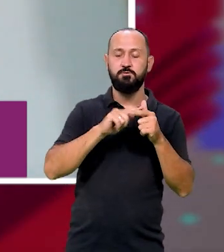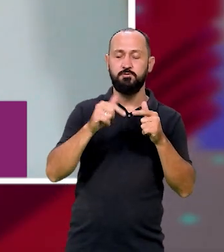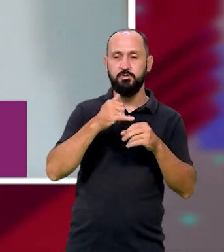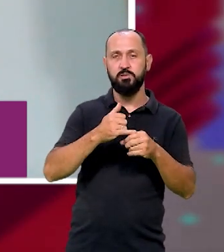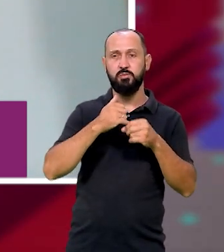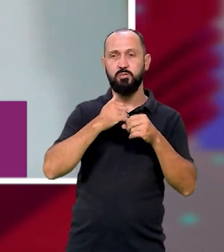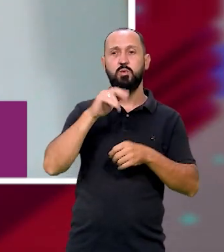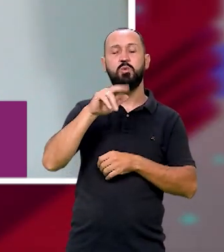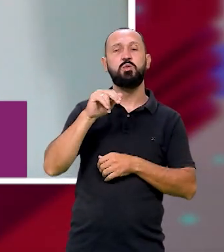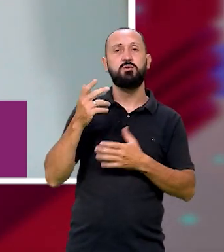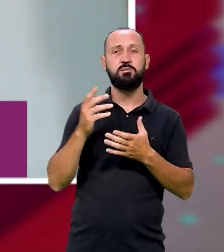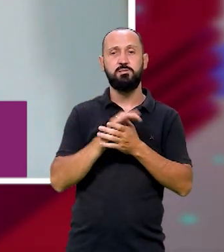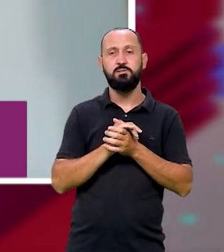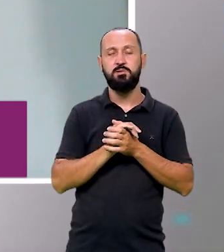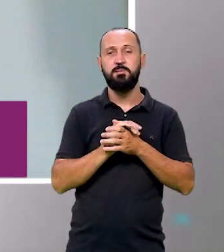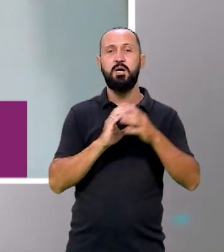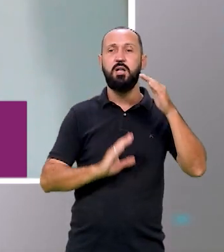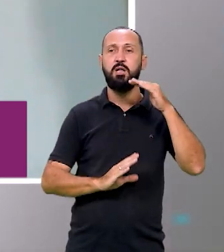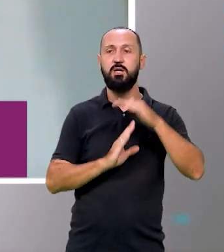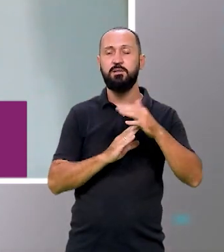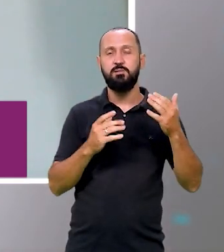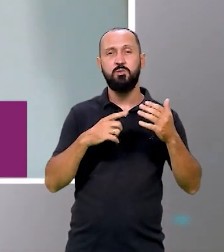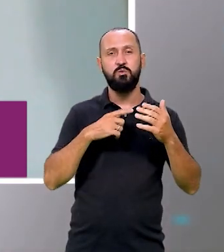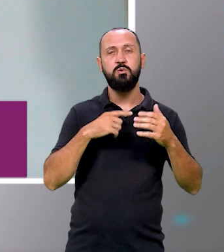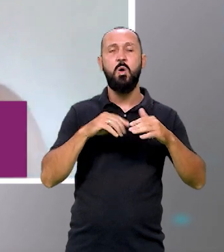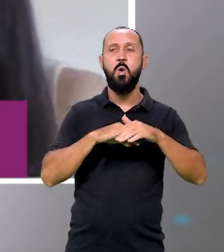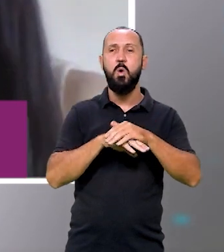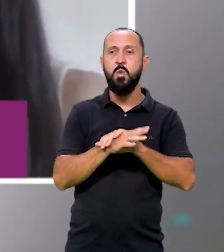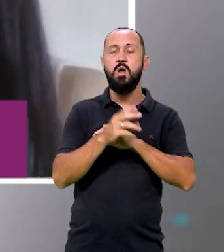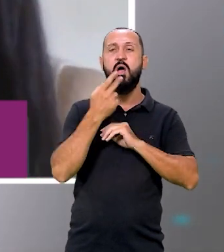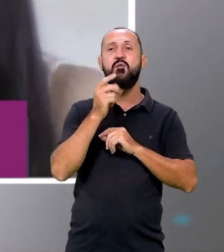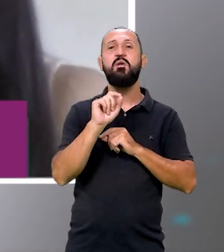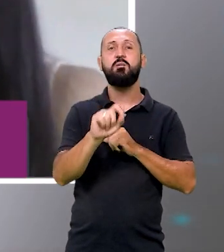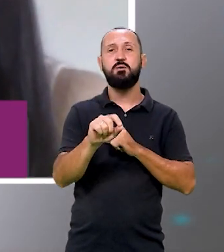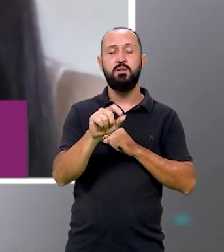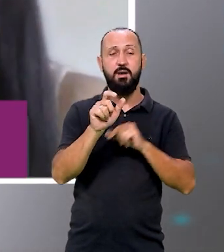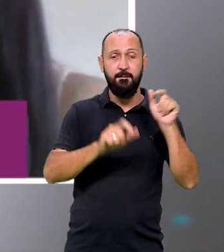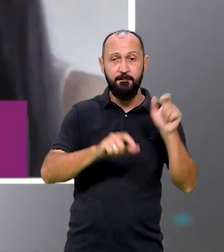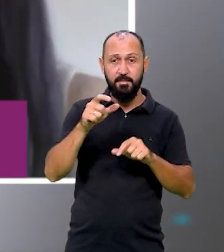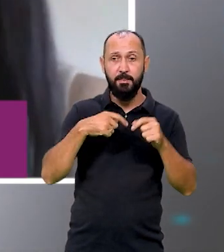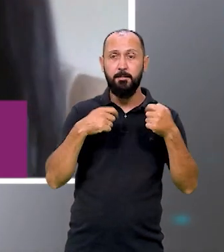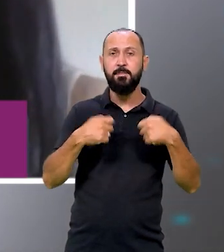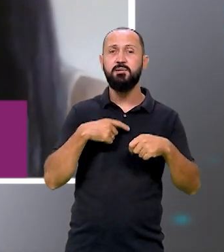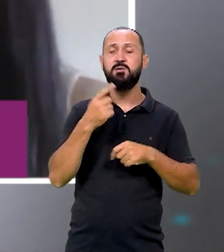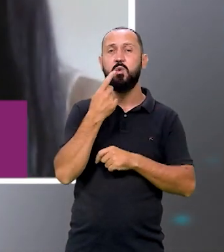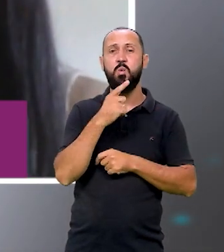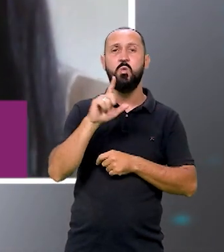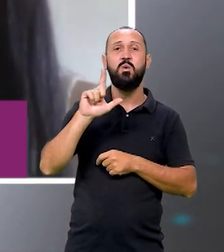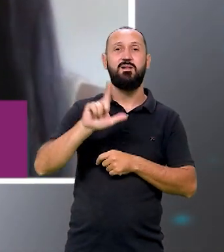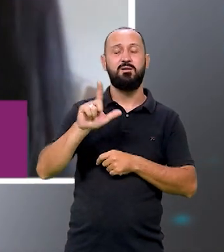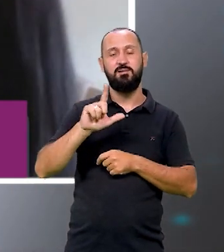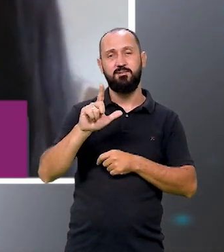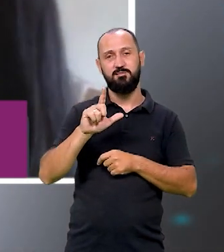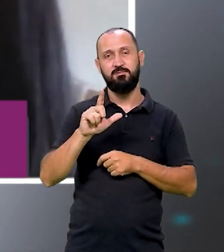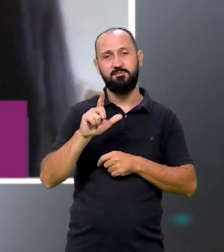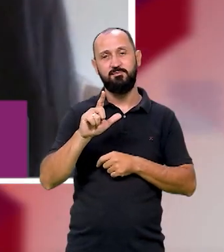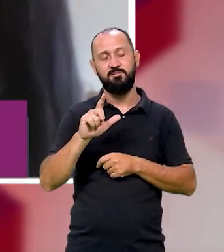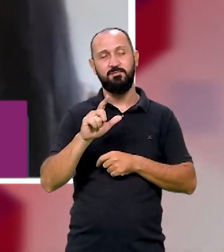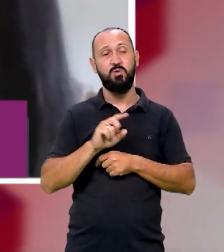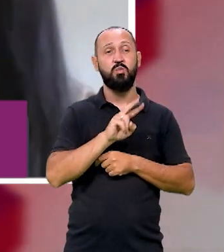é problema tomar o tereré? De forma alguma, mas limite a ingestão. Eu até tenho o costume de dizer que a pessoa tem que tentar tomar ali pelo menos 1 litro no